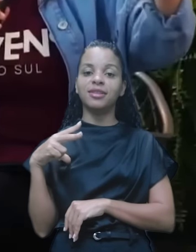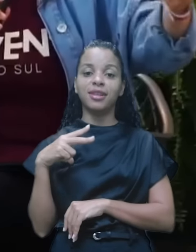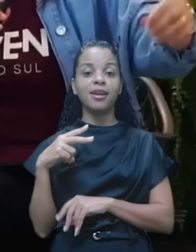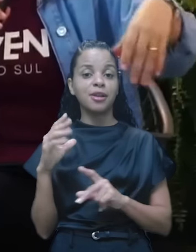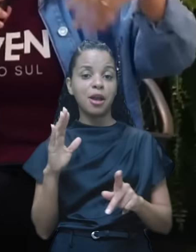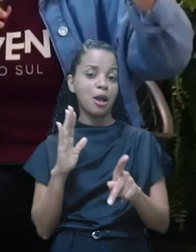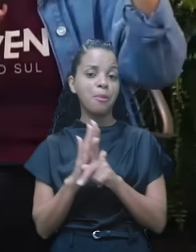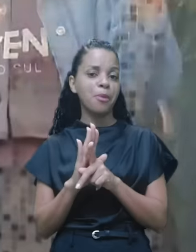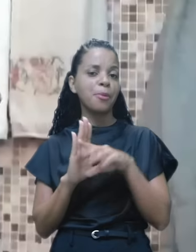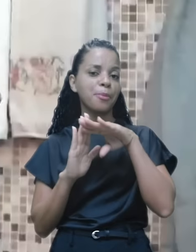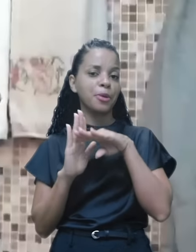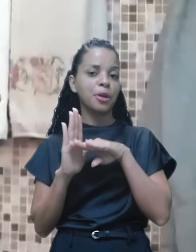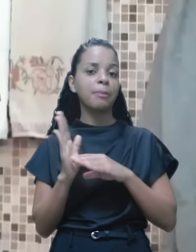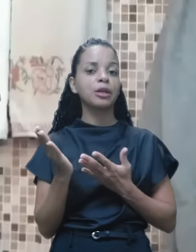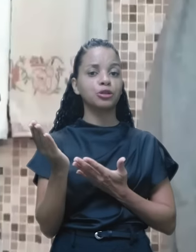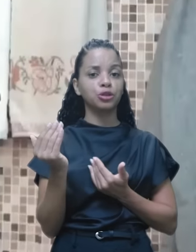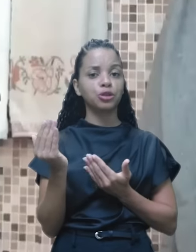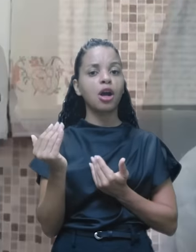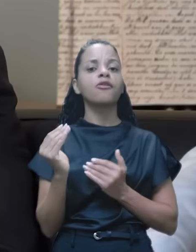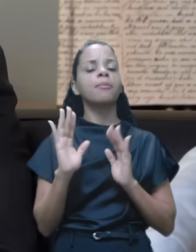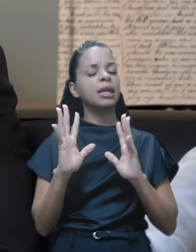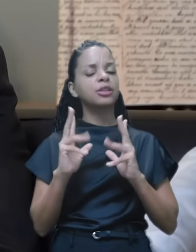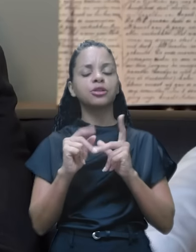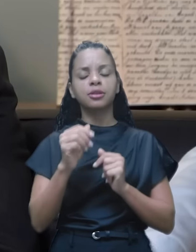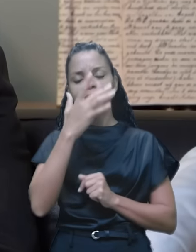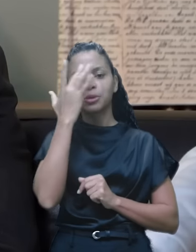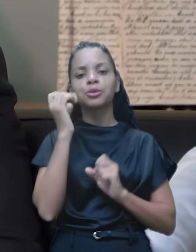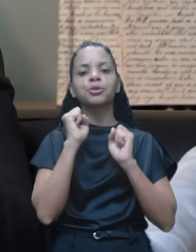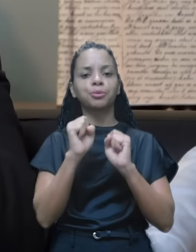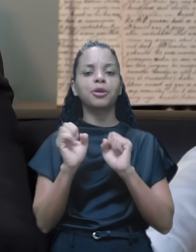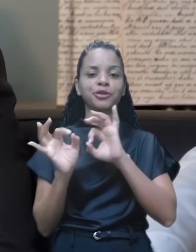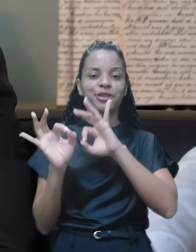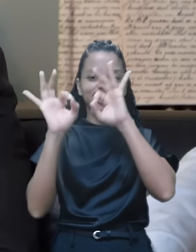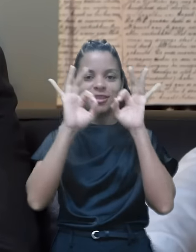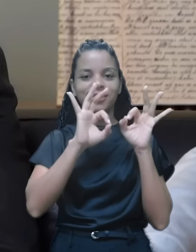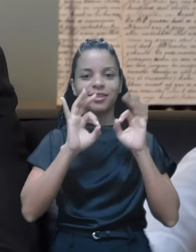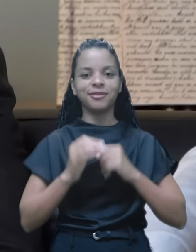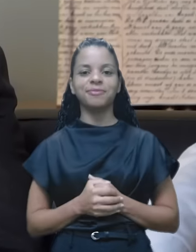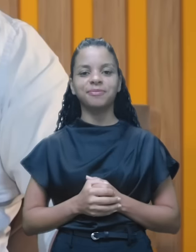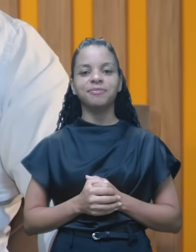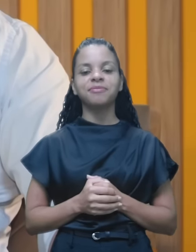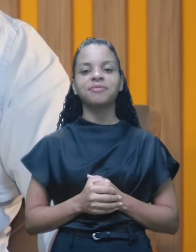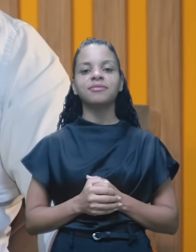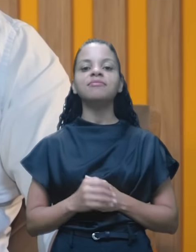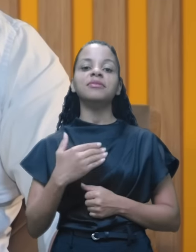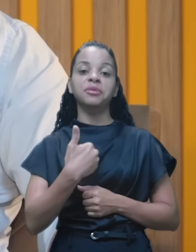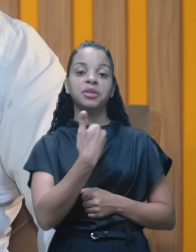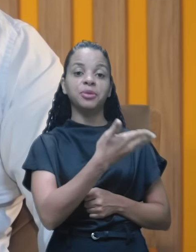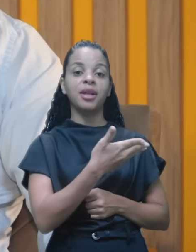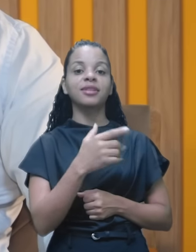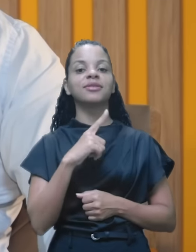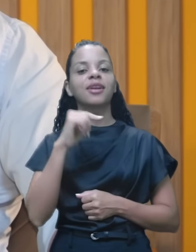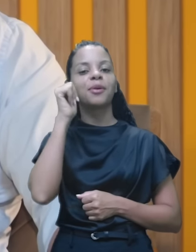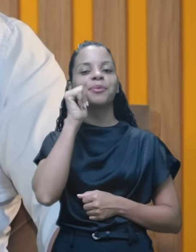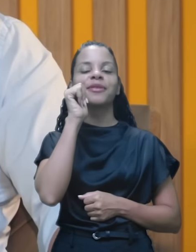para os jovens, né? E para todos os grupos, né? Você vai ser bem-vindo também e o conteúdo é bem interessante e legal. Muito bom. E ao lado do Adriano